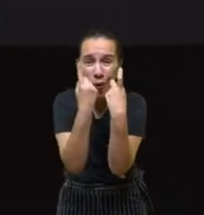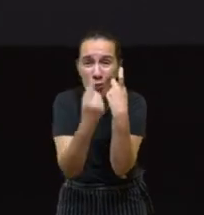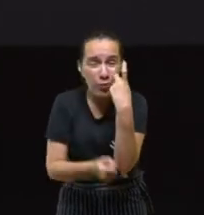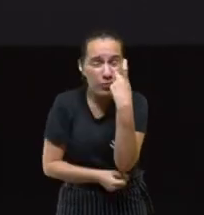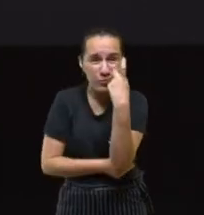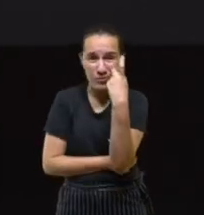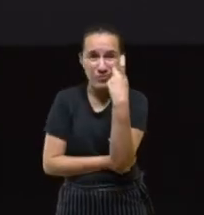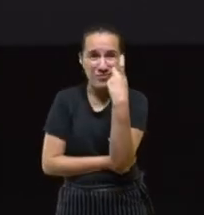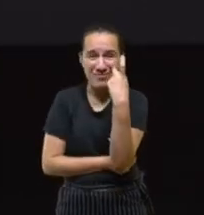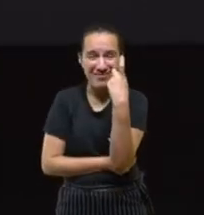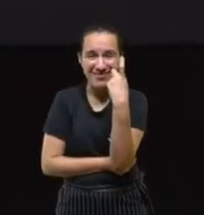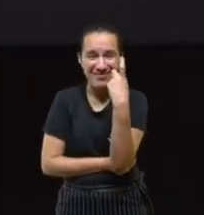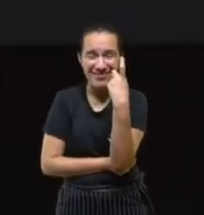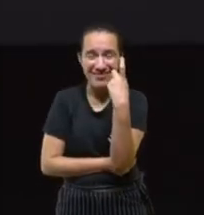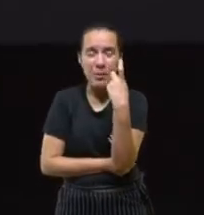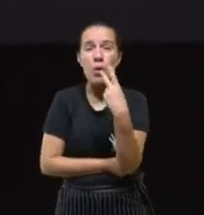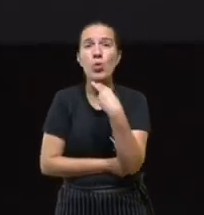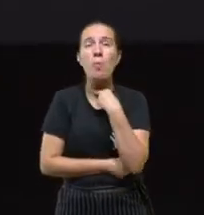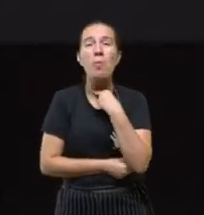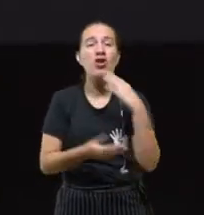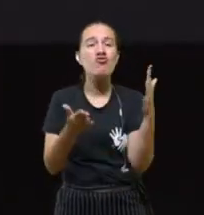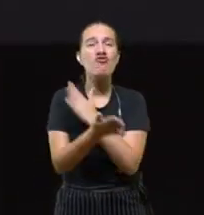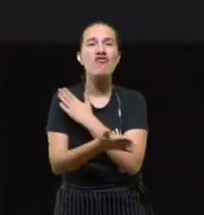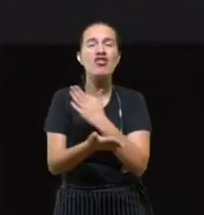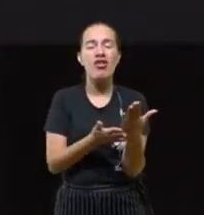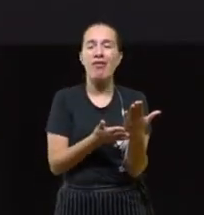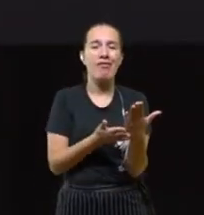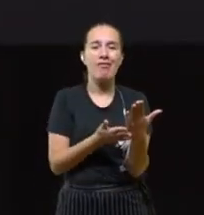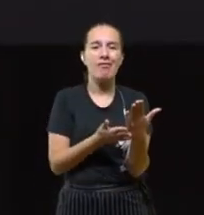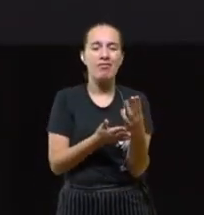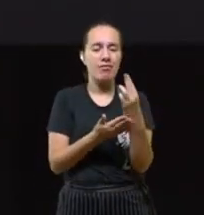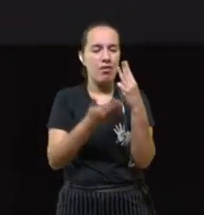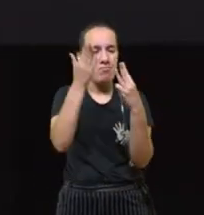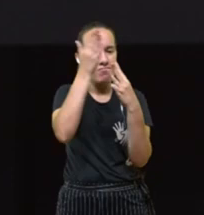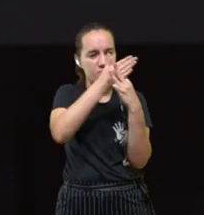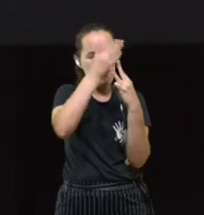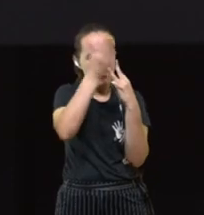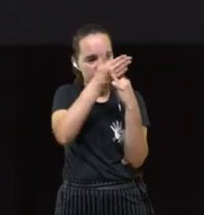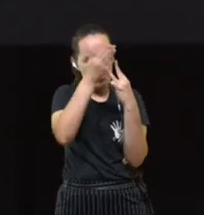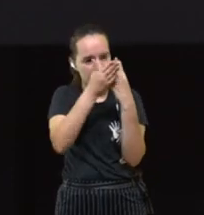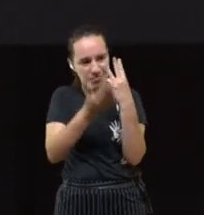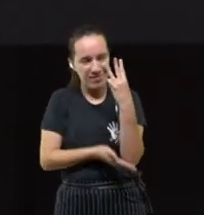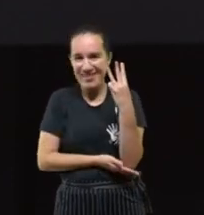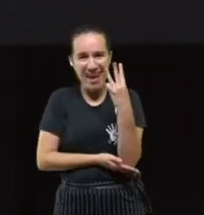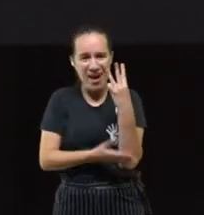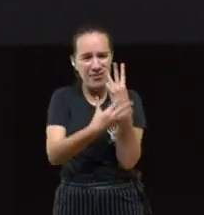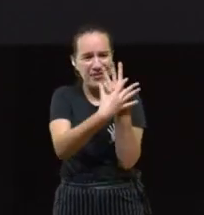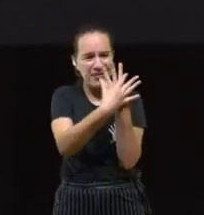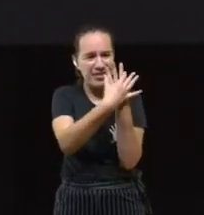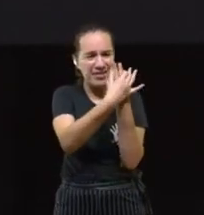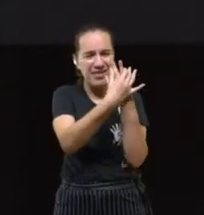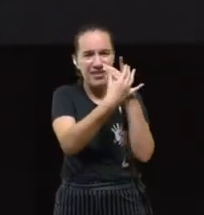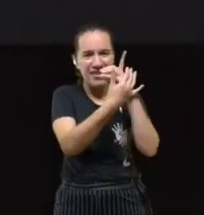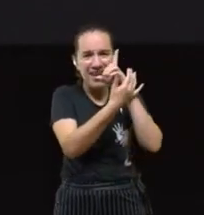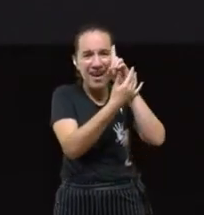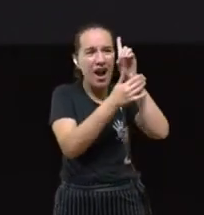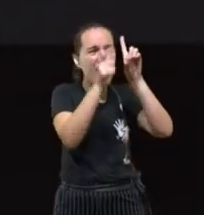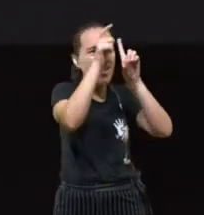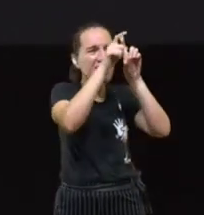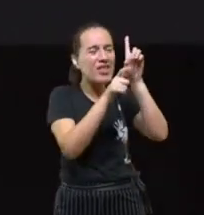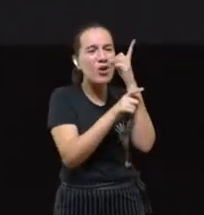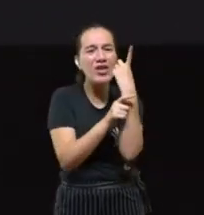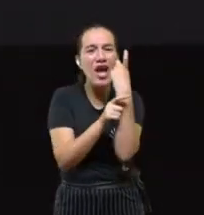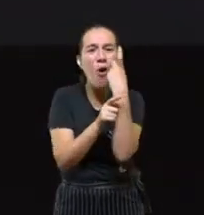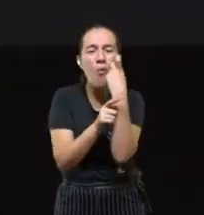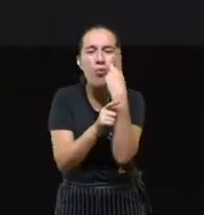Deus, você não pode rachar ele em pedacinhos. Mas o que está dentro de você é o